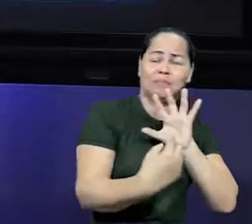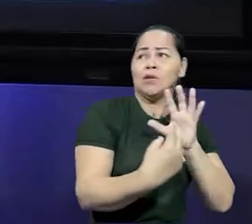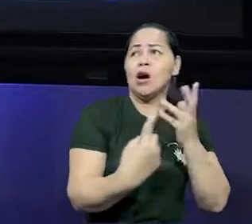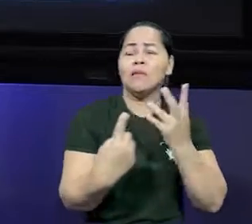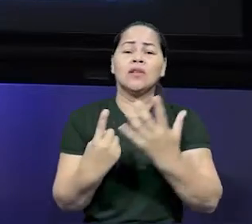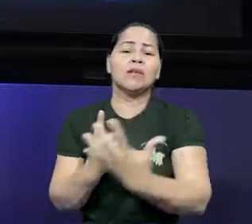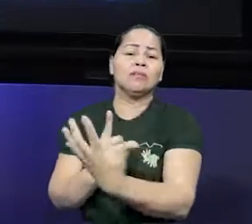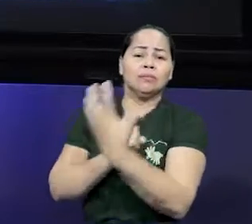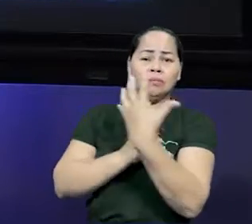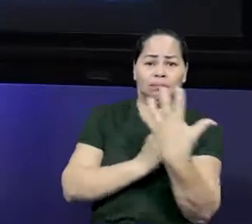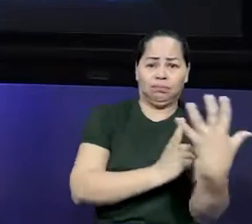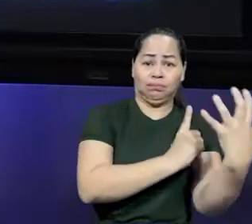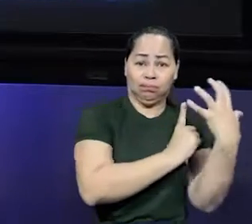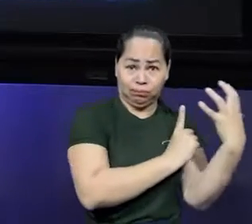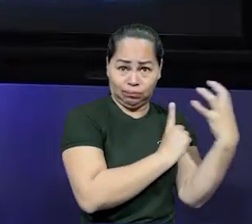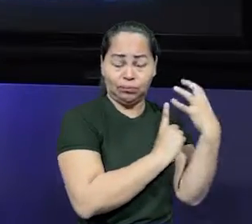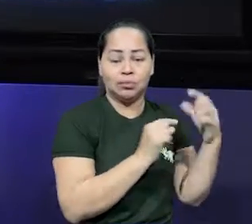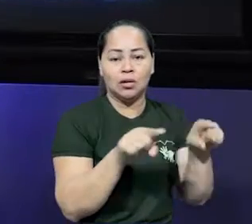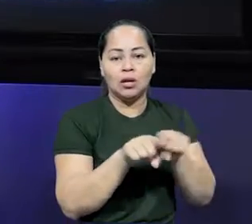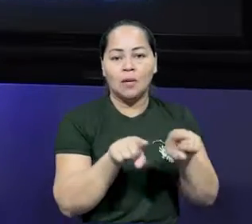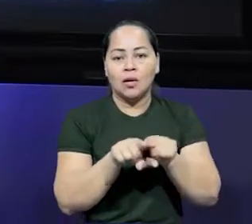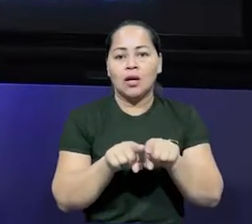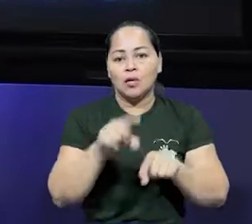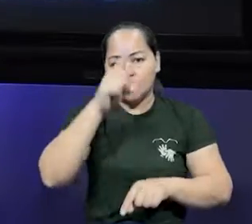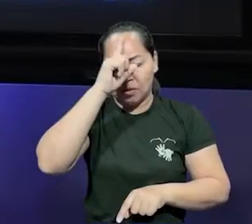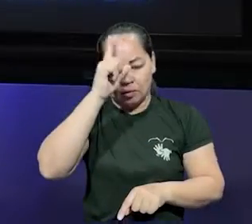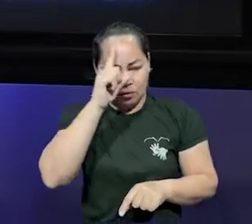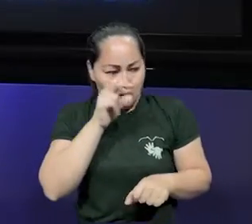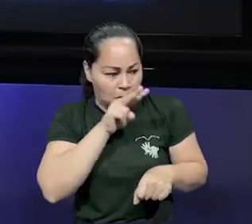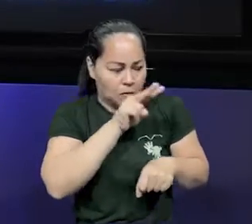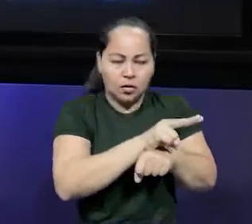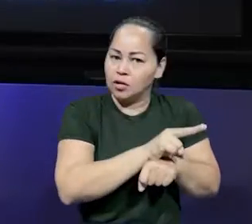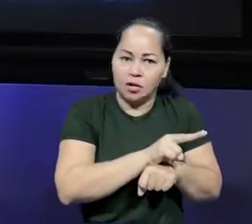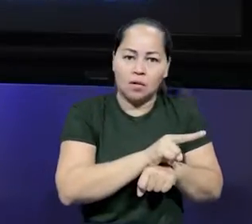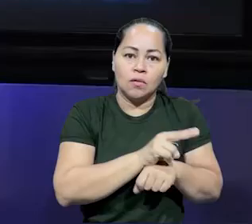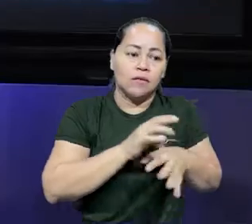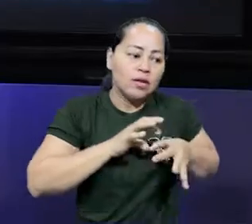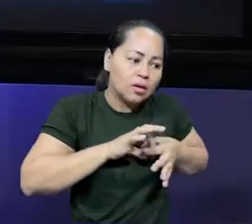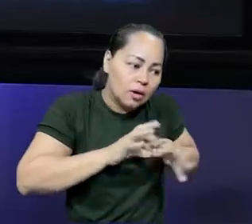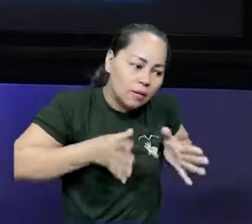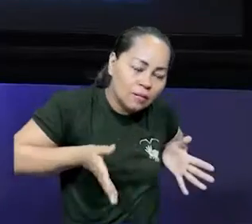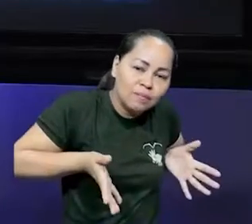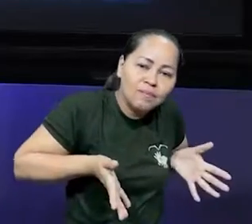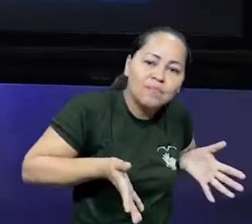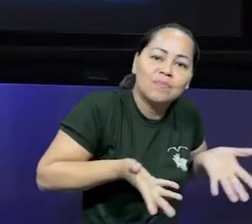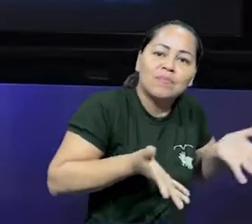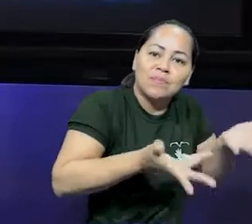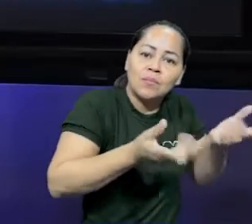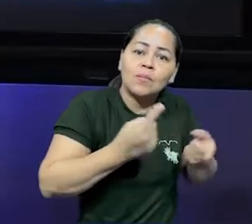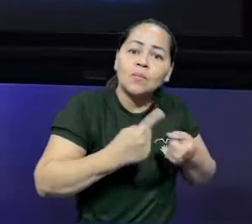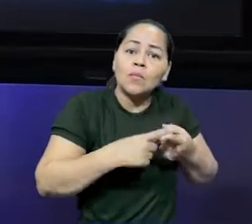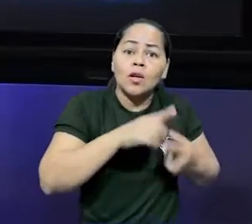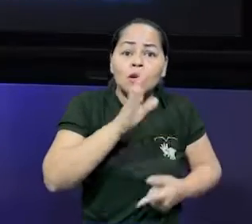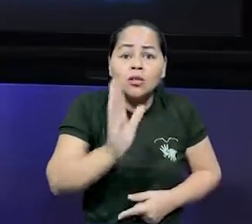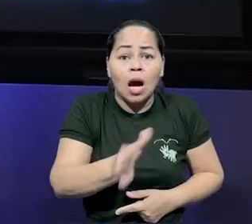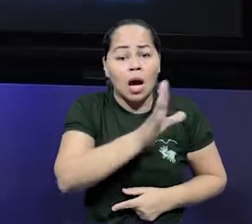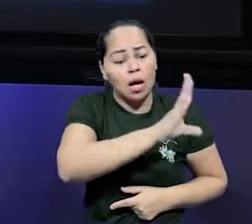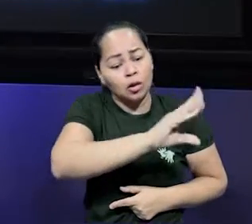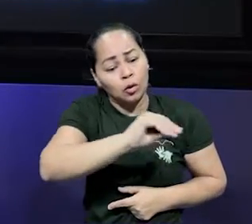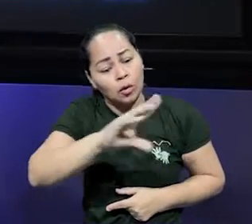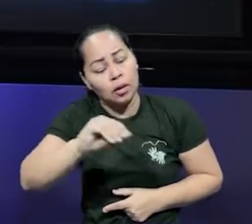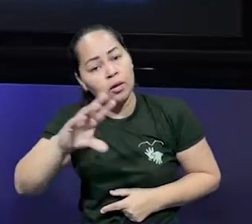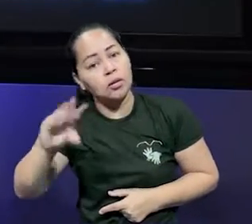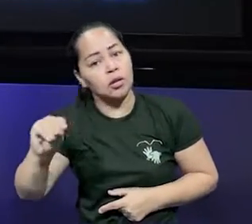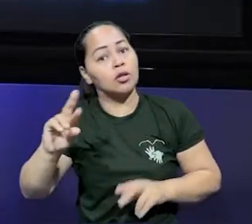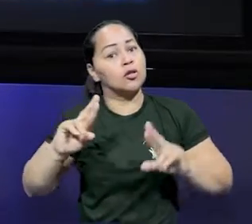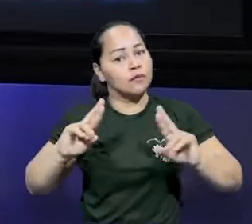Os adultos deixam de ser tão acolhedores, tão protetores e começam a fazer uma série de demandas e questionamentos